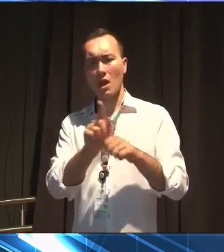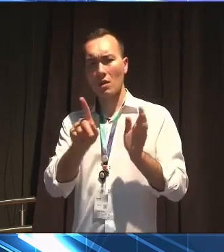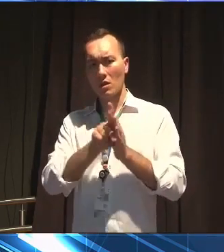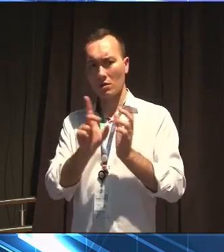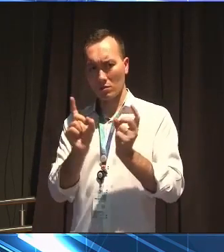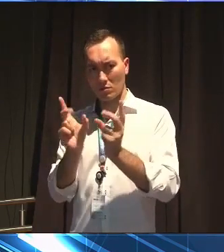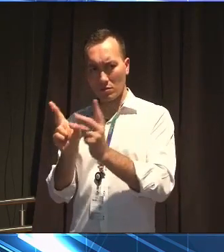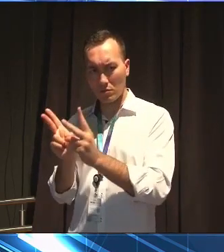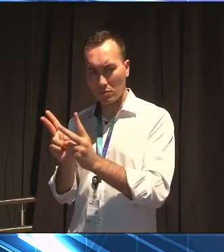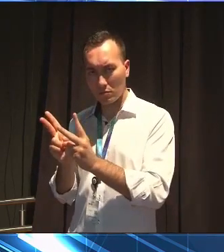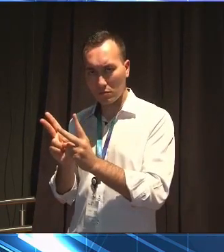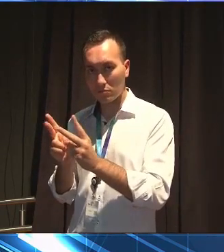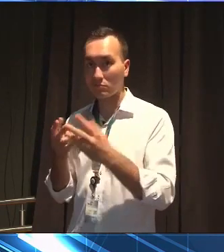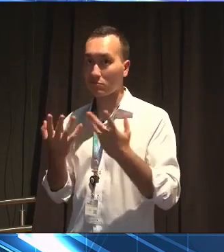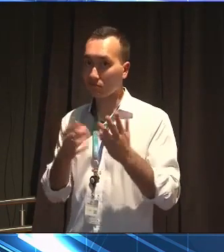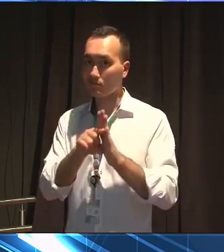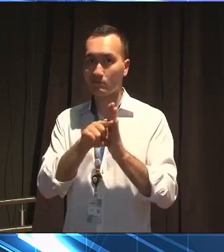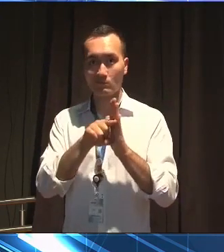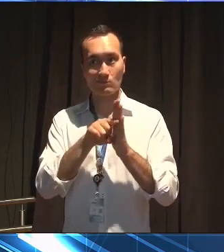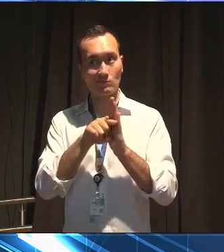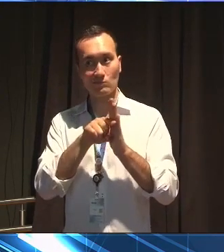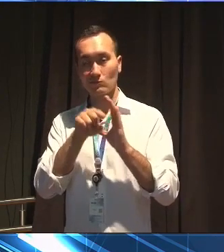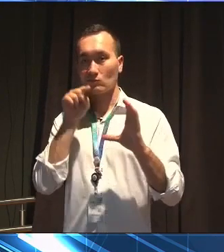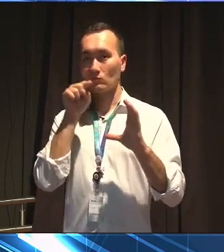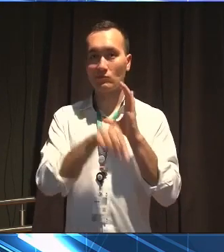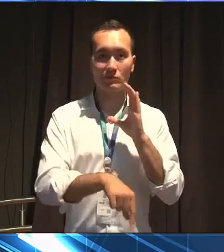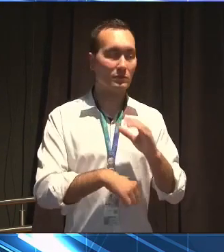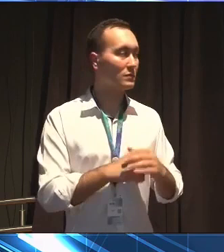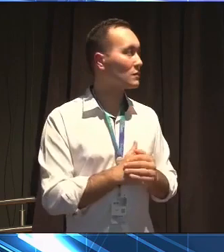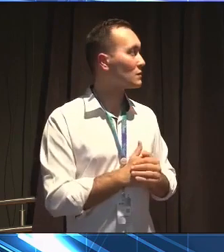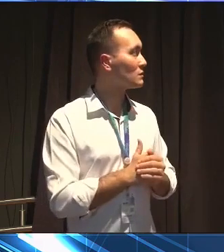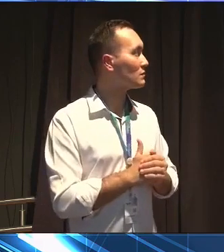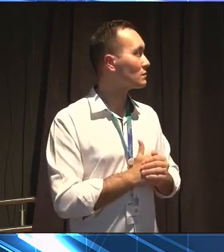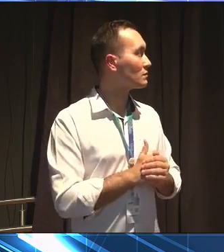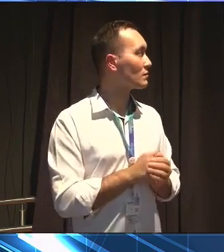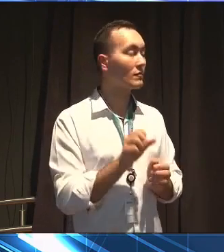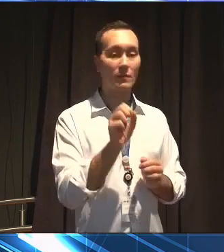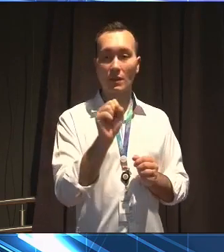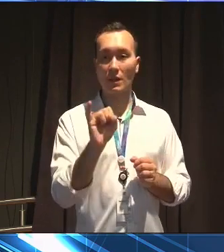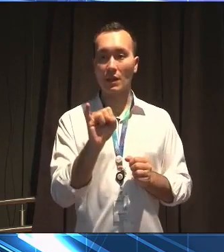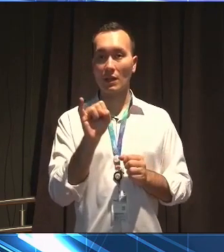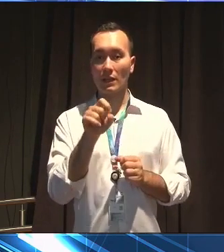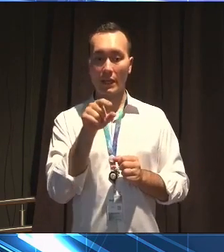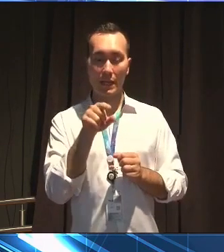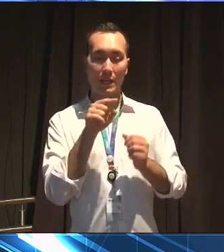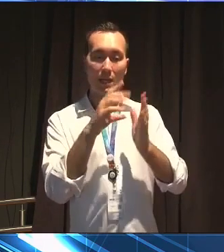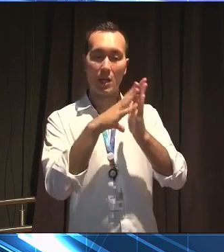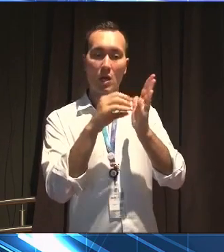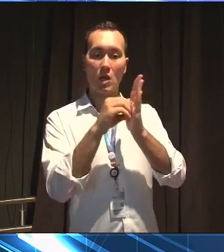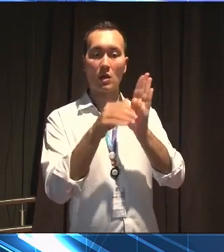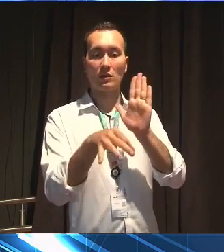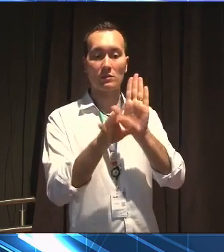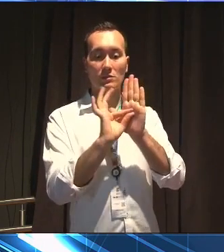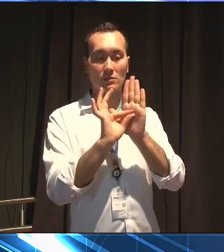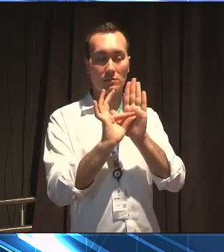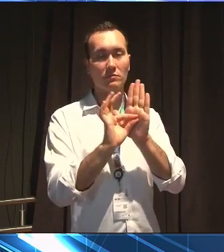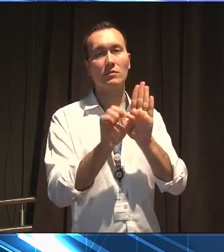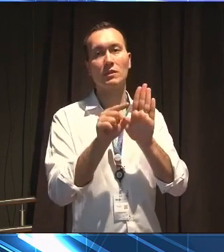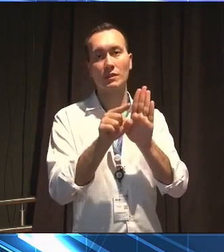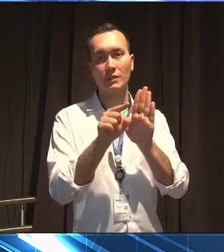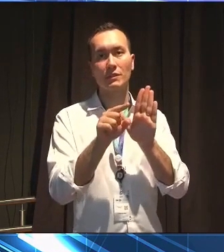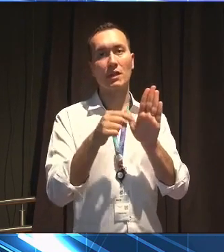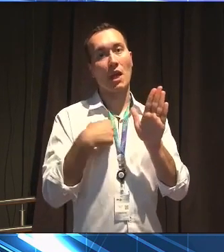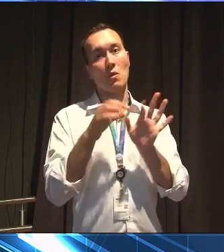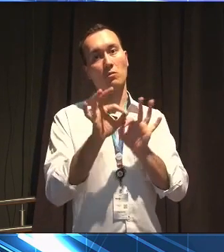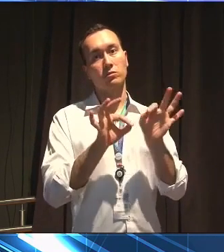mas se você estiver no Node, no Java, ele muda ali um pouco a sintaxe, a anotação, mas essencialmente ela é muito simples. Eu vou